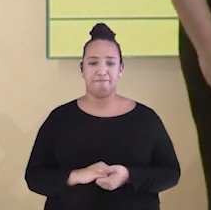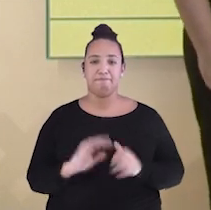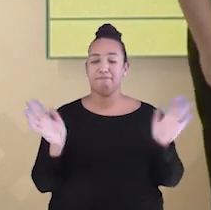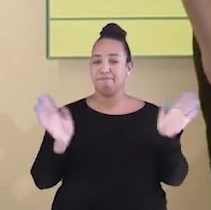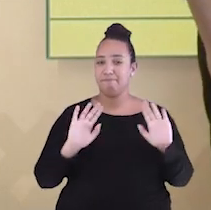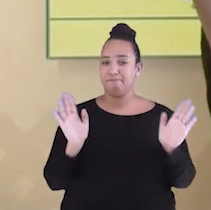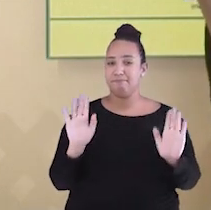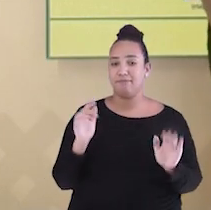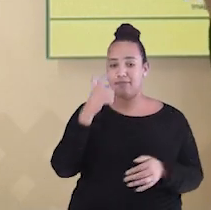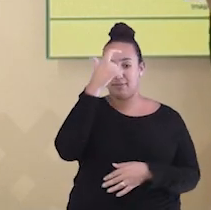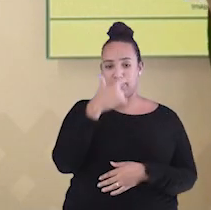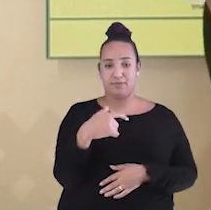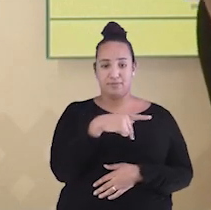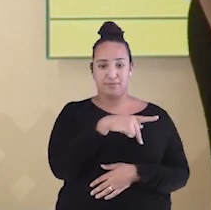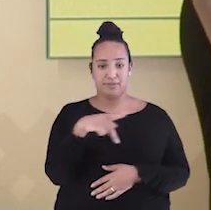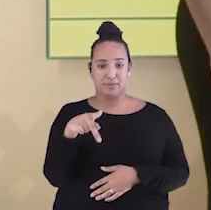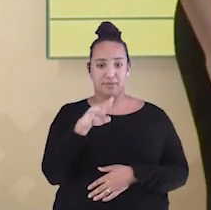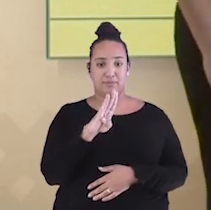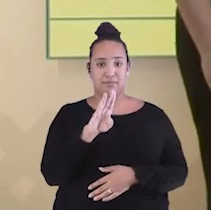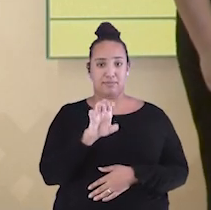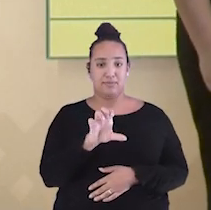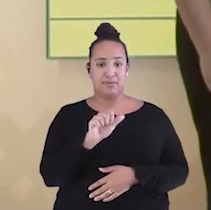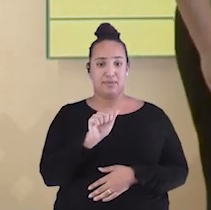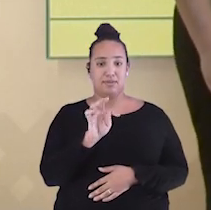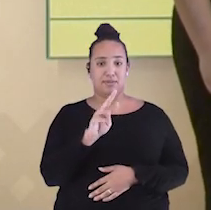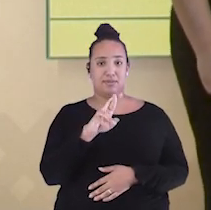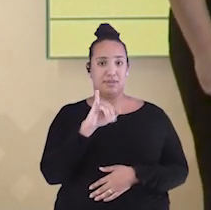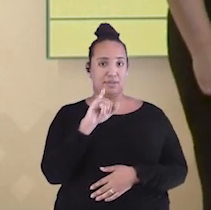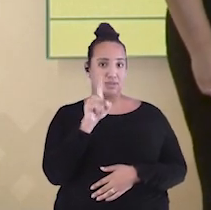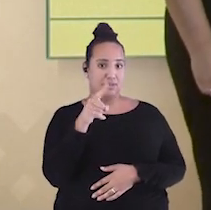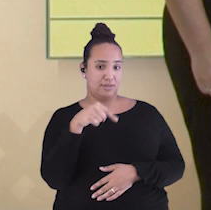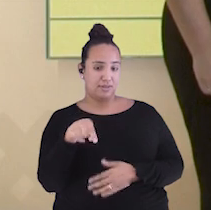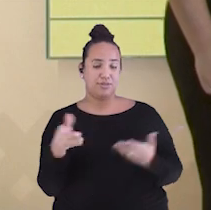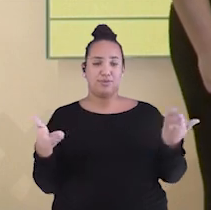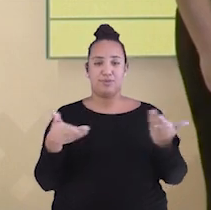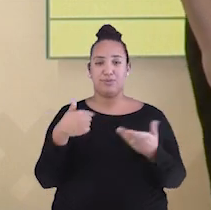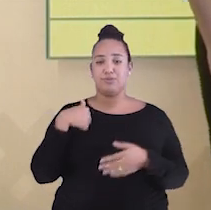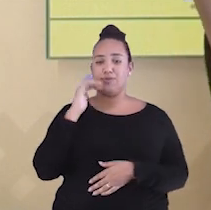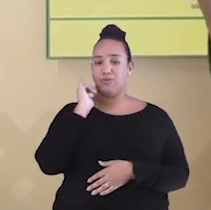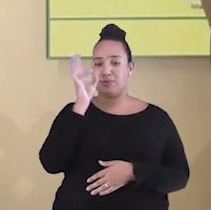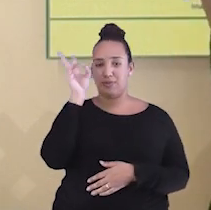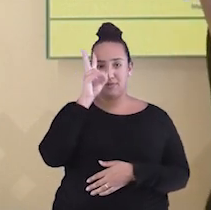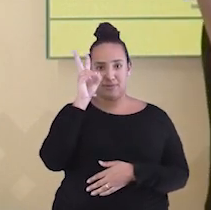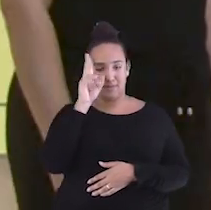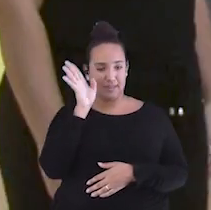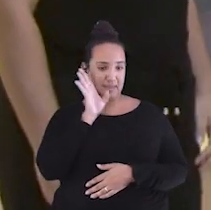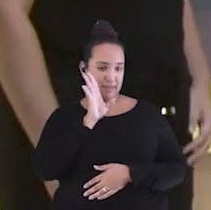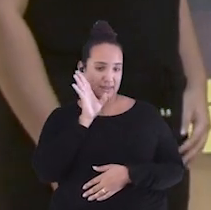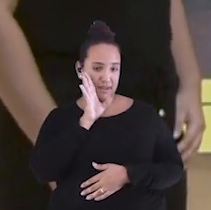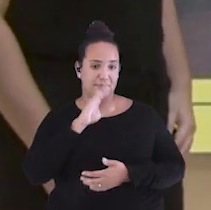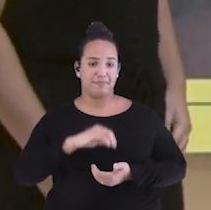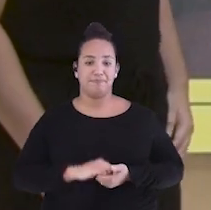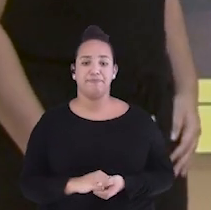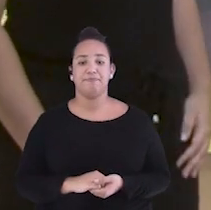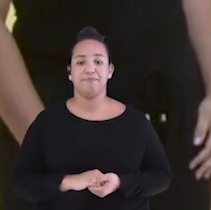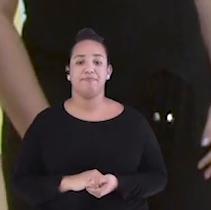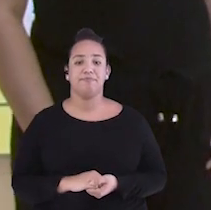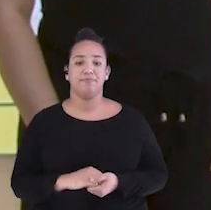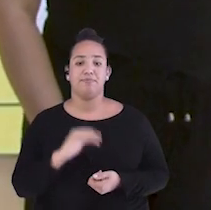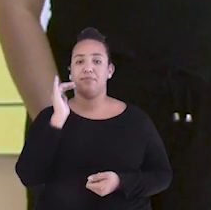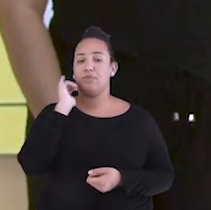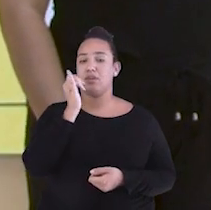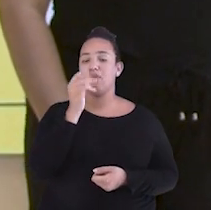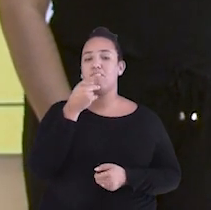Olá, estudantes! Eu sou a professora Beatriz e hoje eu vim contar uma lenda muito legal para vocês. Diz a lenda que